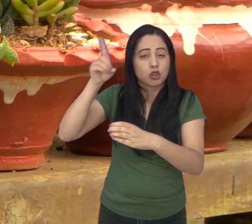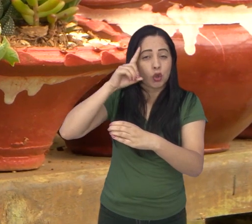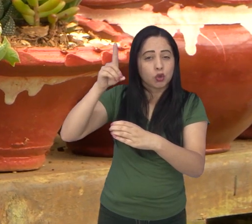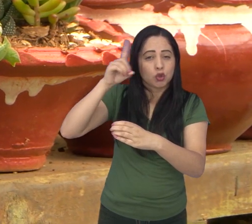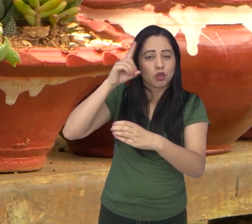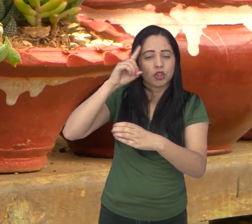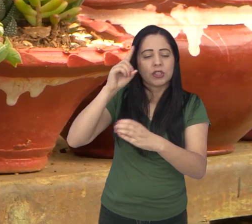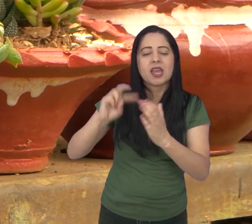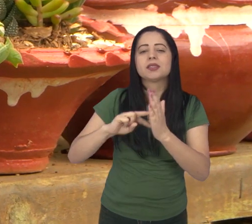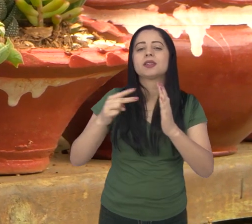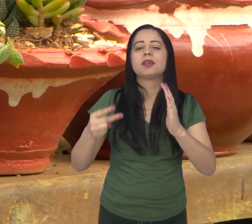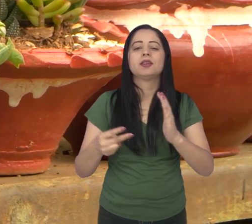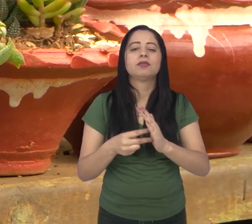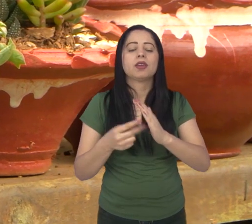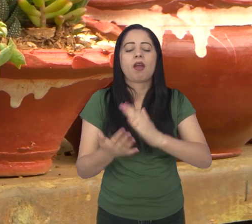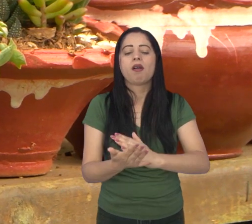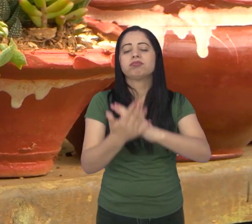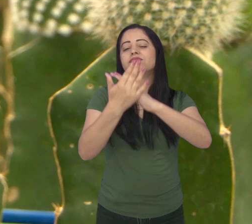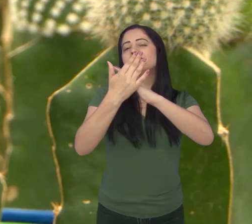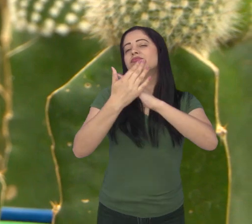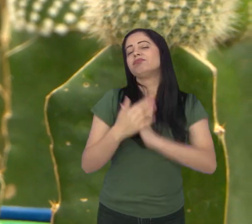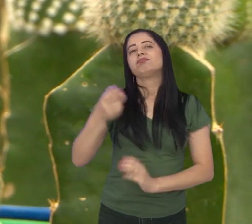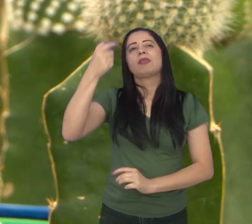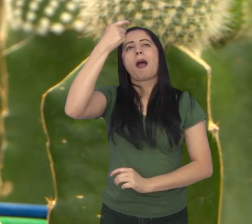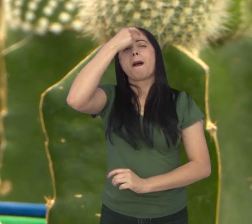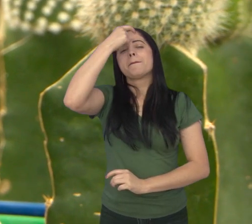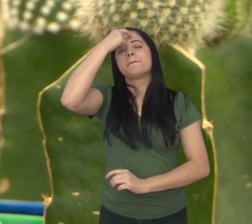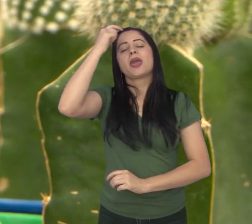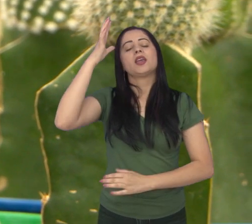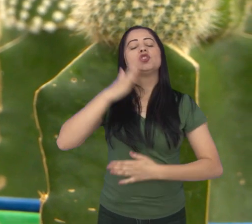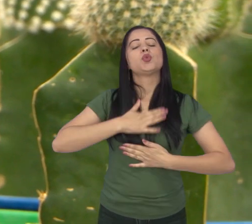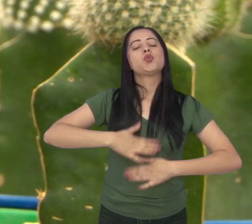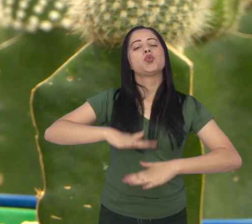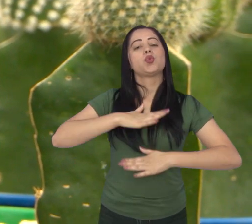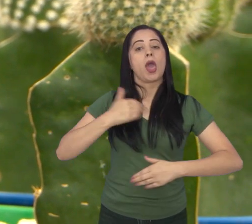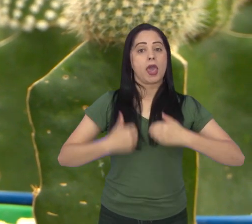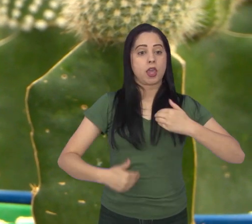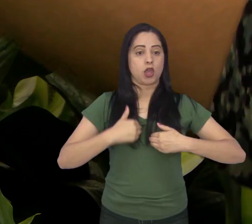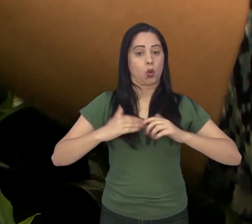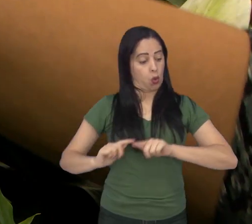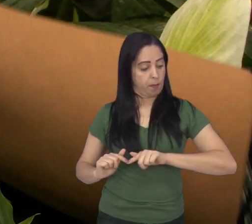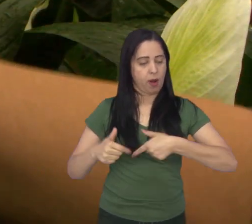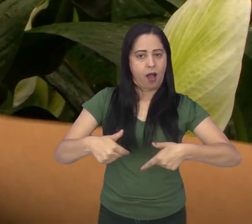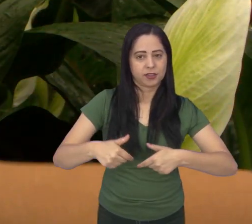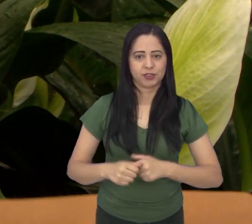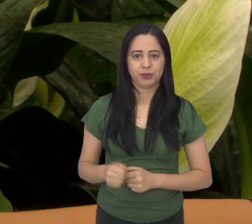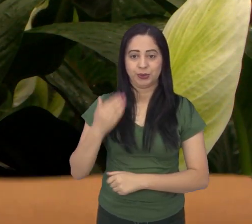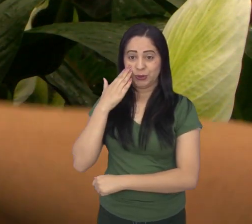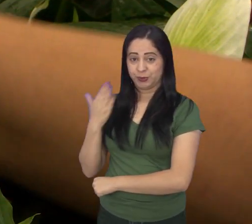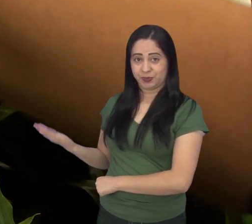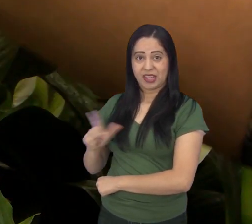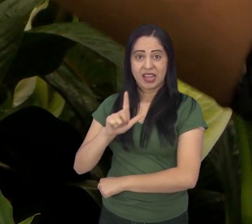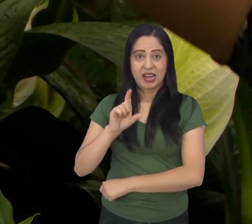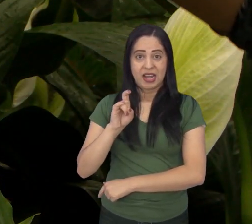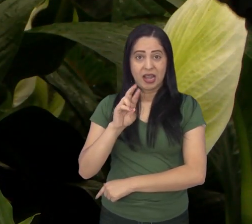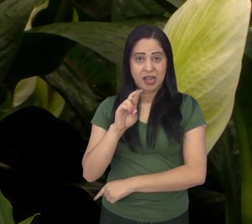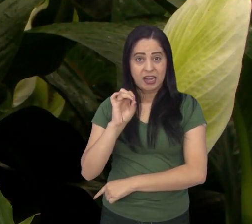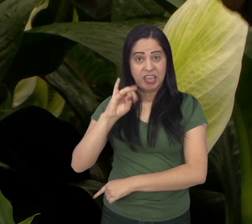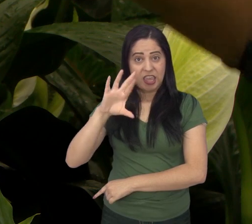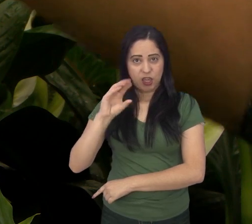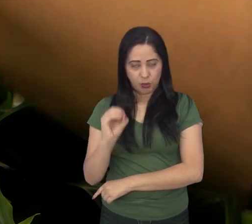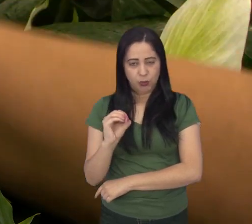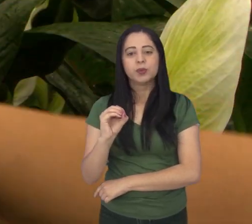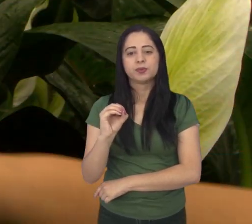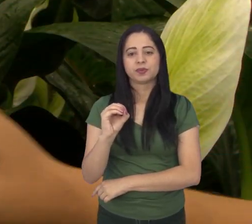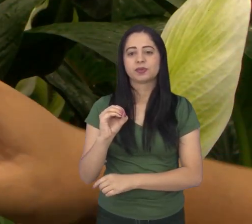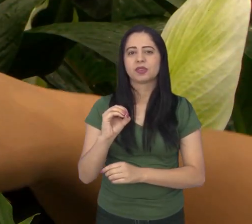dia é uma forma de manter a mente relaxada e o corpo mais ativo. O lírio da paz é uma boa sugestão para